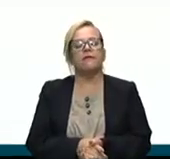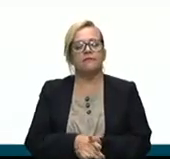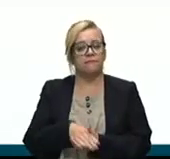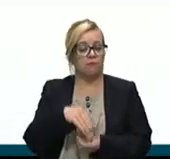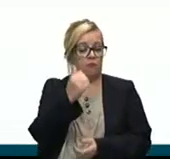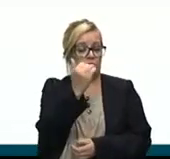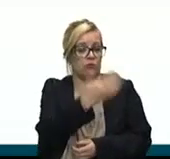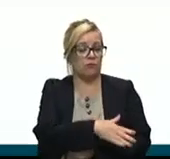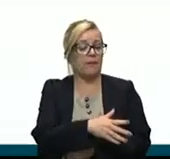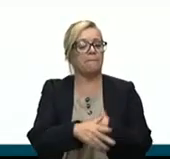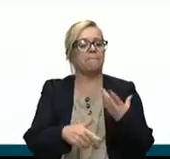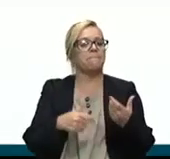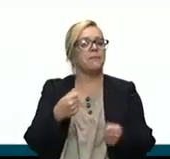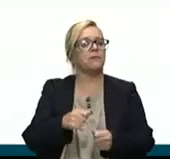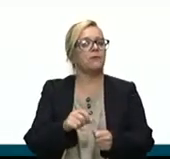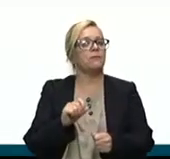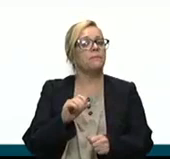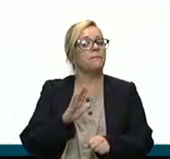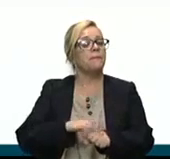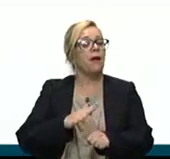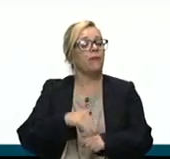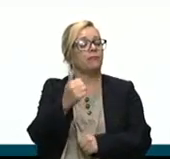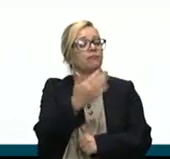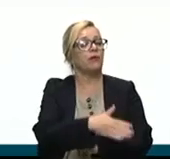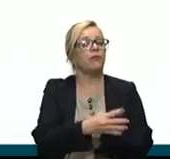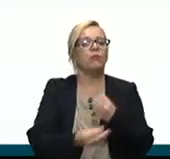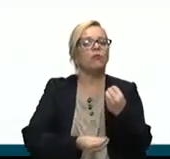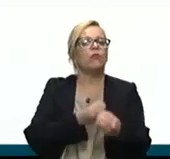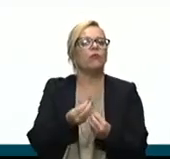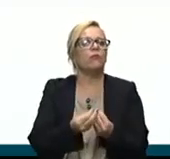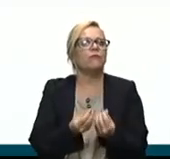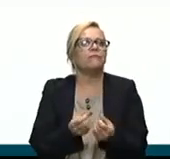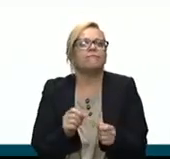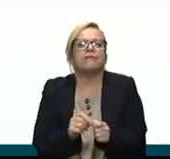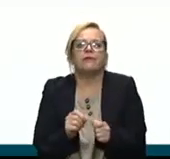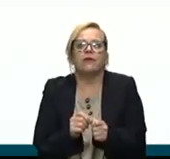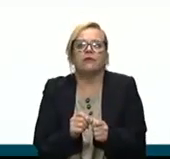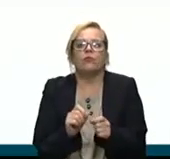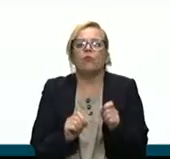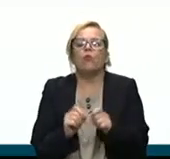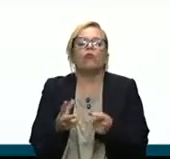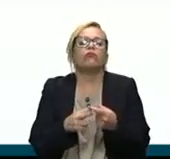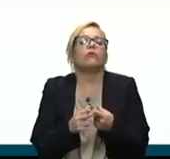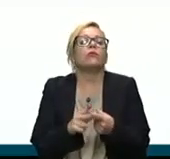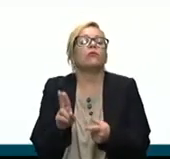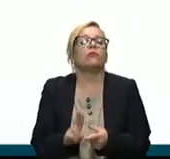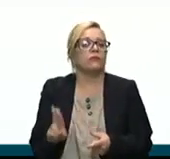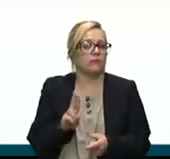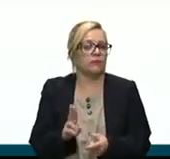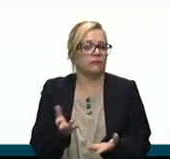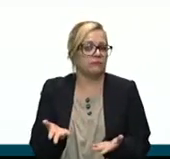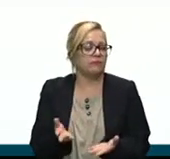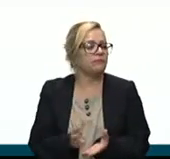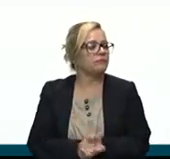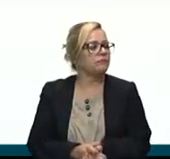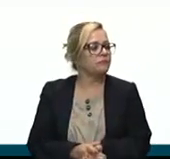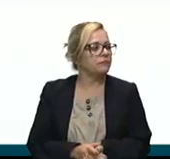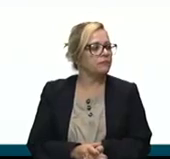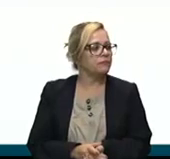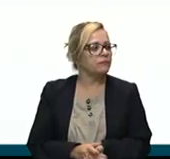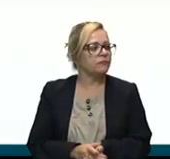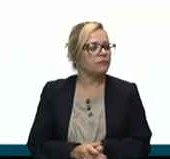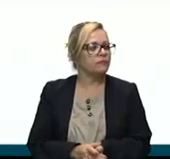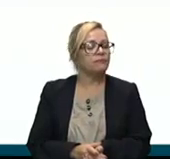afirmação, precisamos testá-la. Para isso, que procedimentos devemos adotar? Então, neste